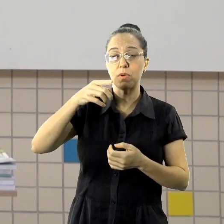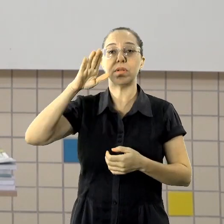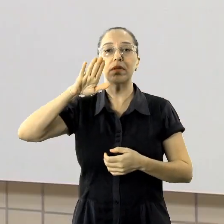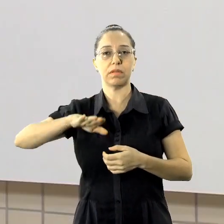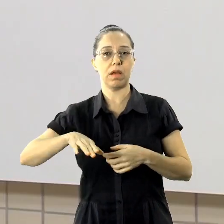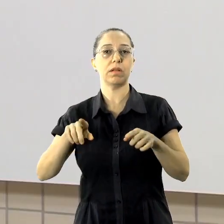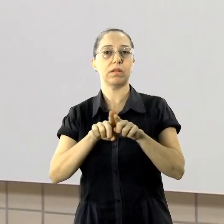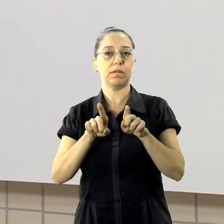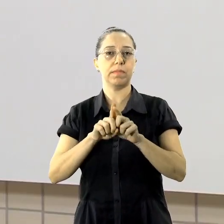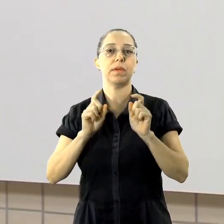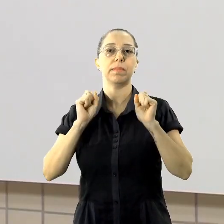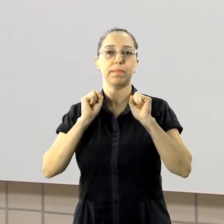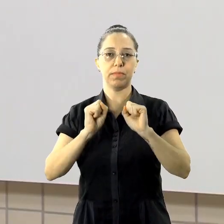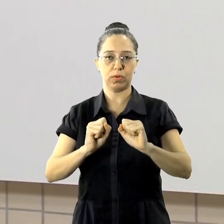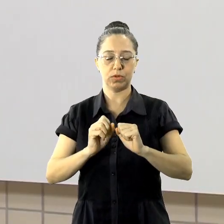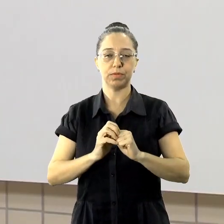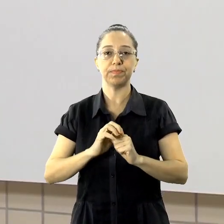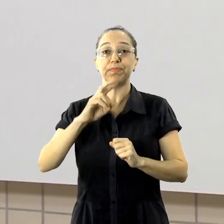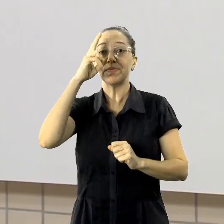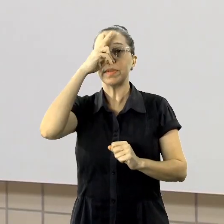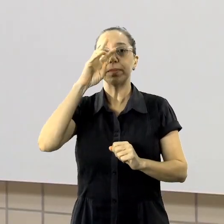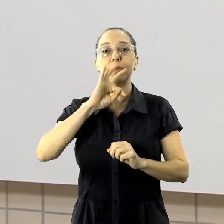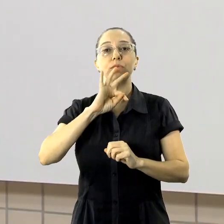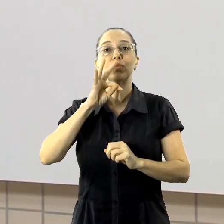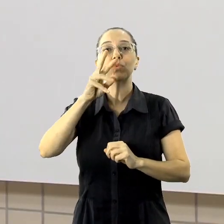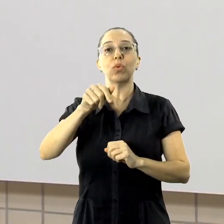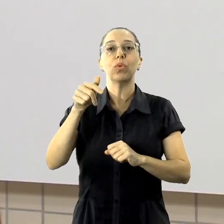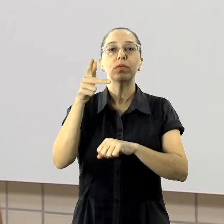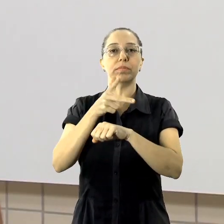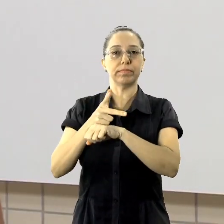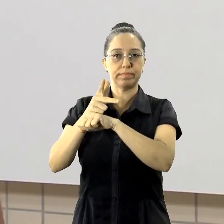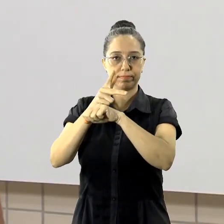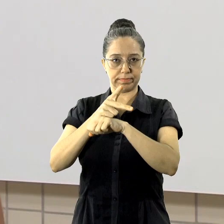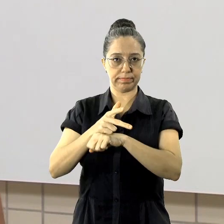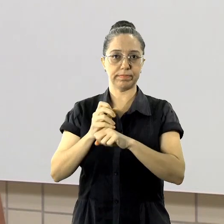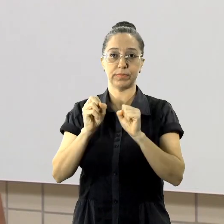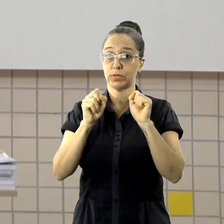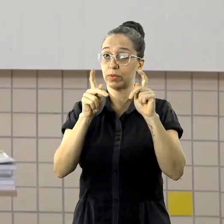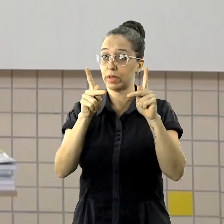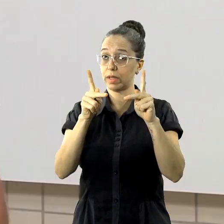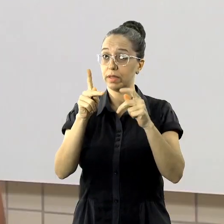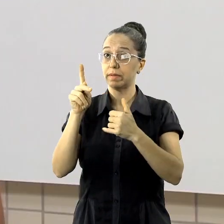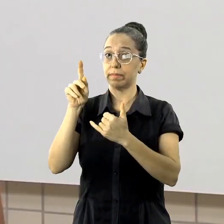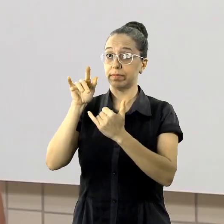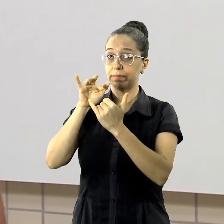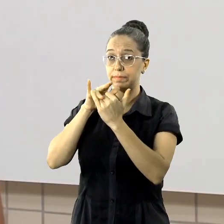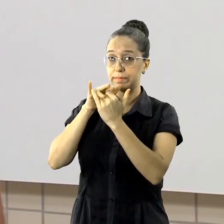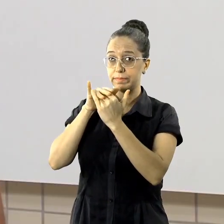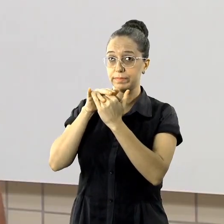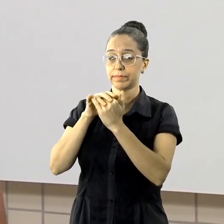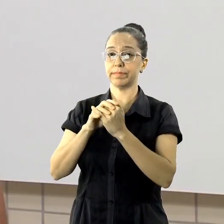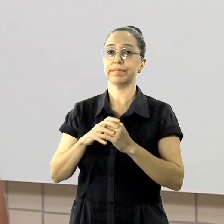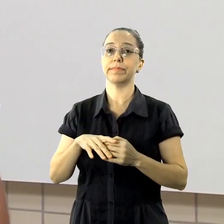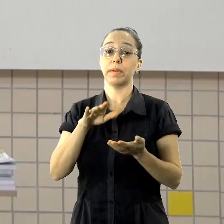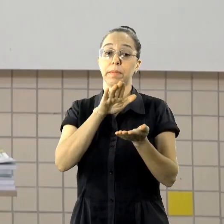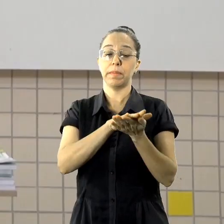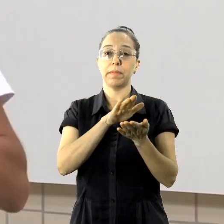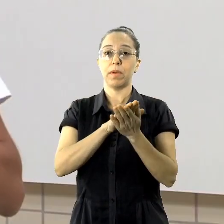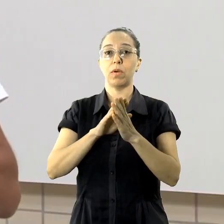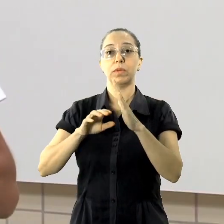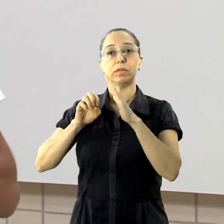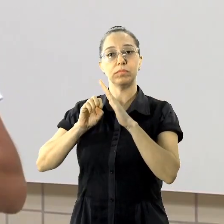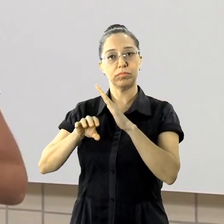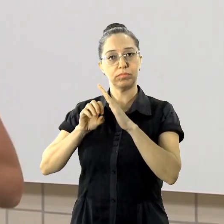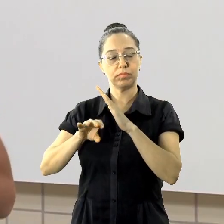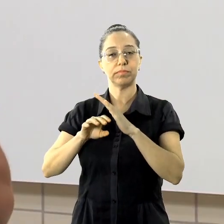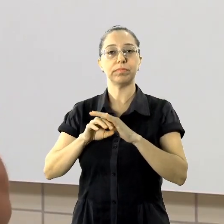tarde. Lembrando que todos os nossos vídeos estão disponíveis no nosso canal do YouTube, Palmas Home School. Nós ainda